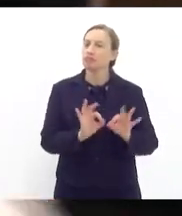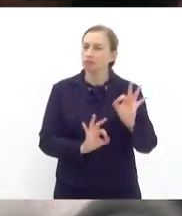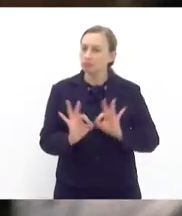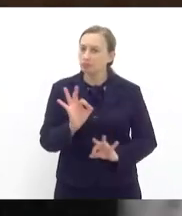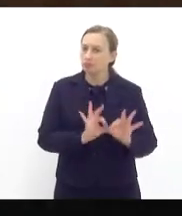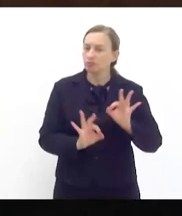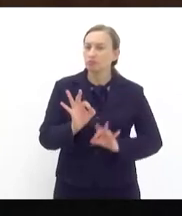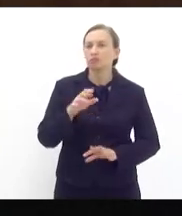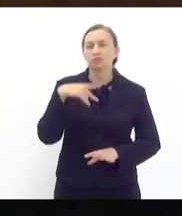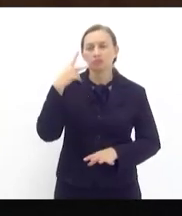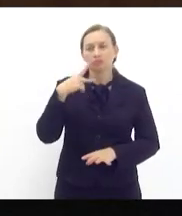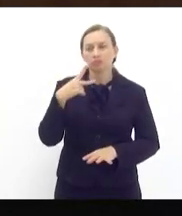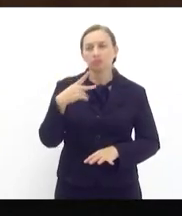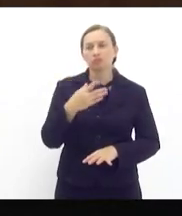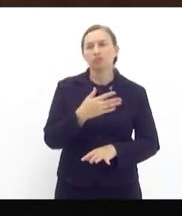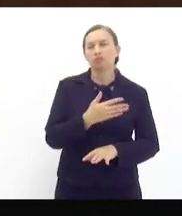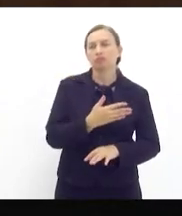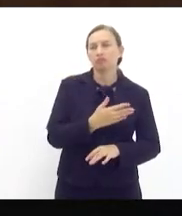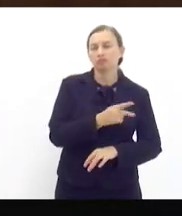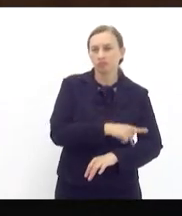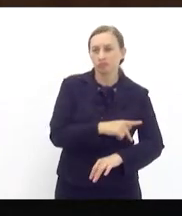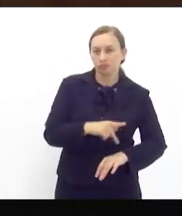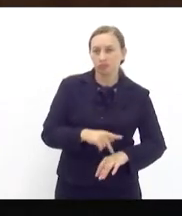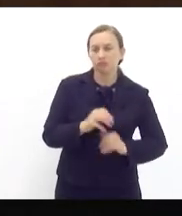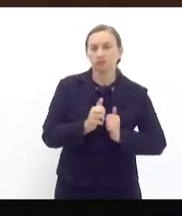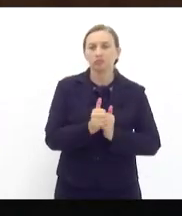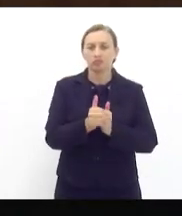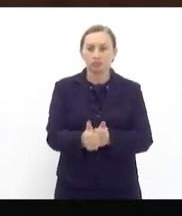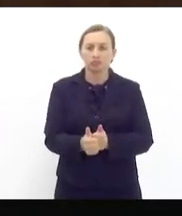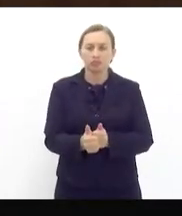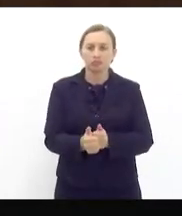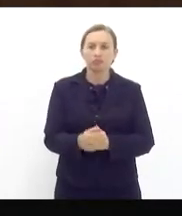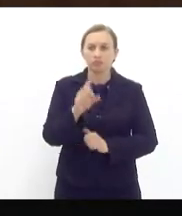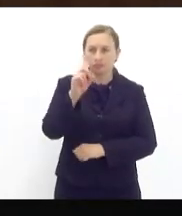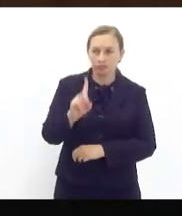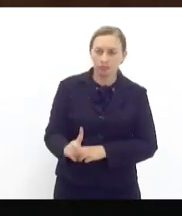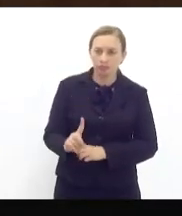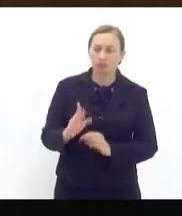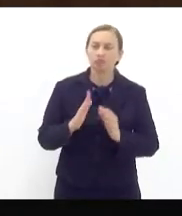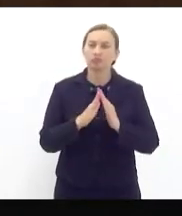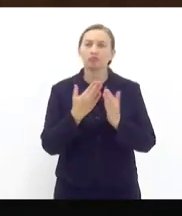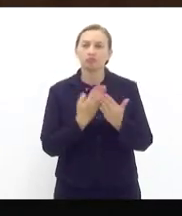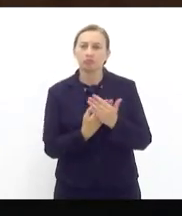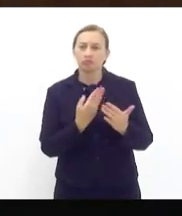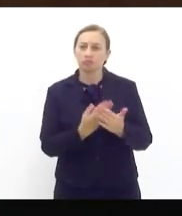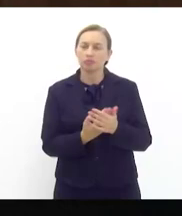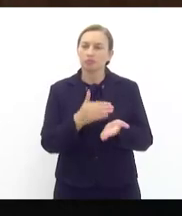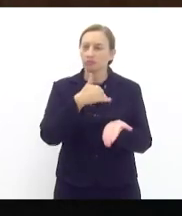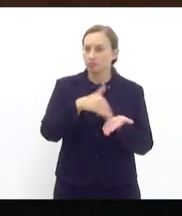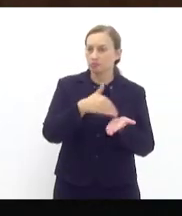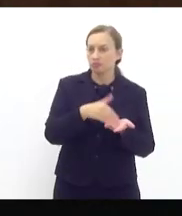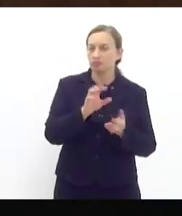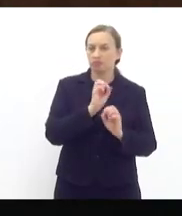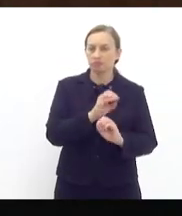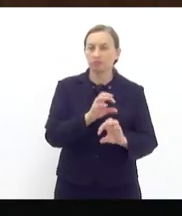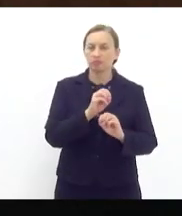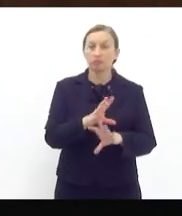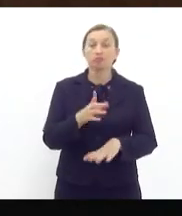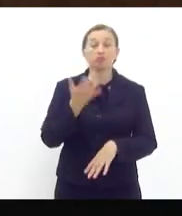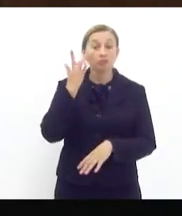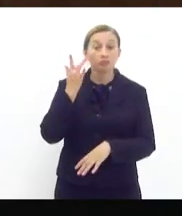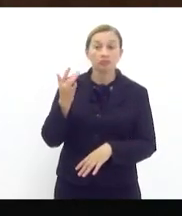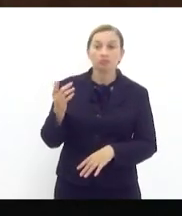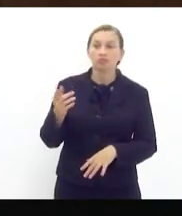político pedagógico com a condução da direção escolar da secretaria de educação então acho que o projeto